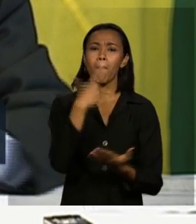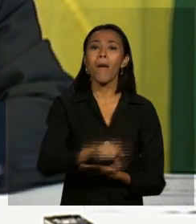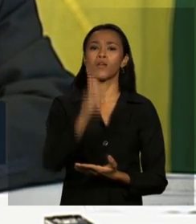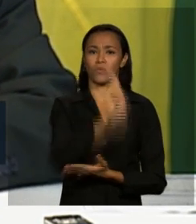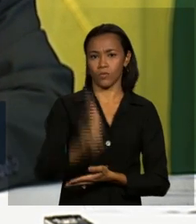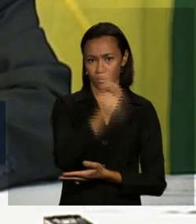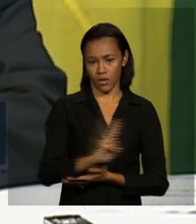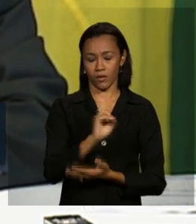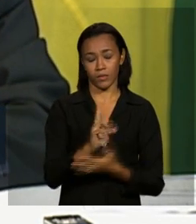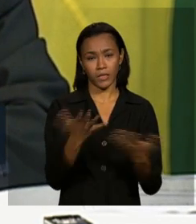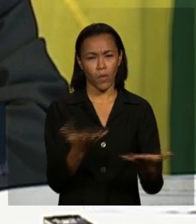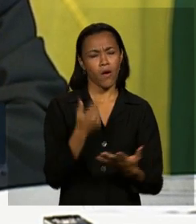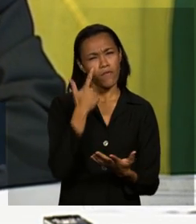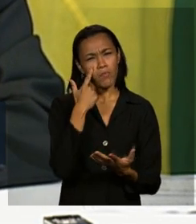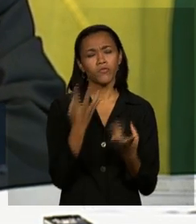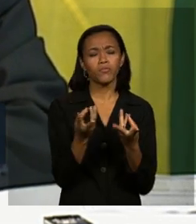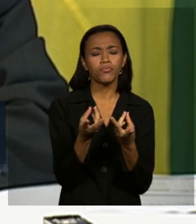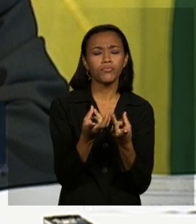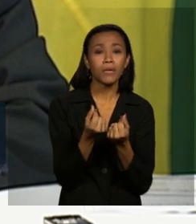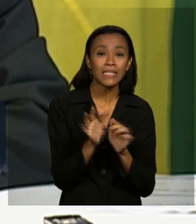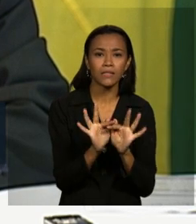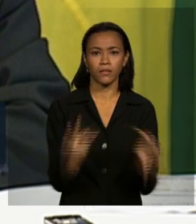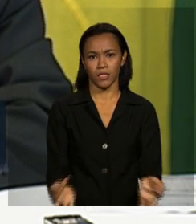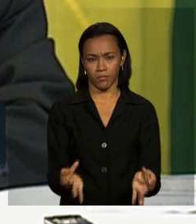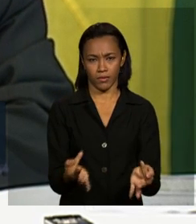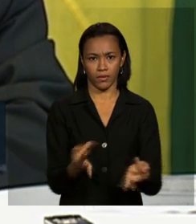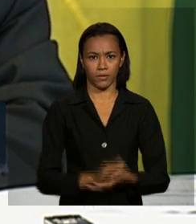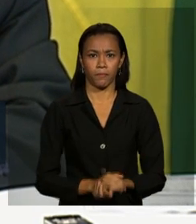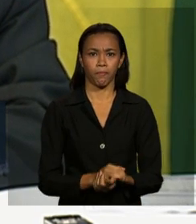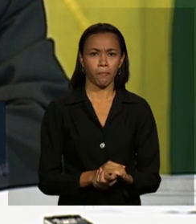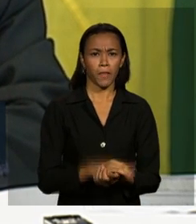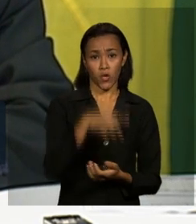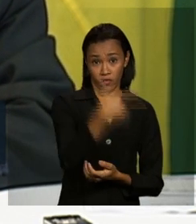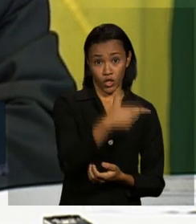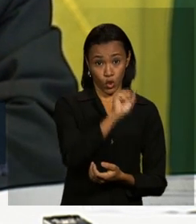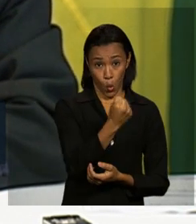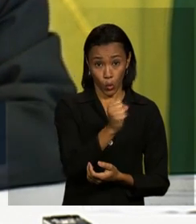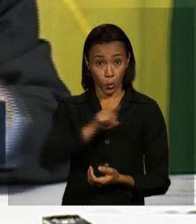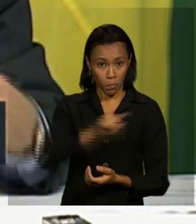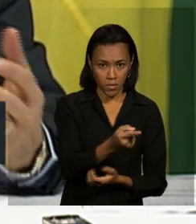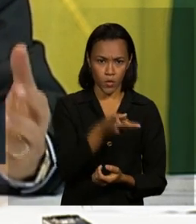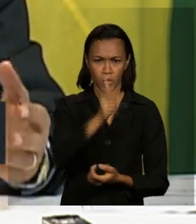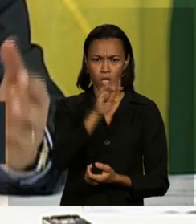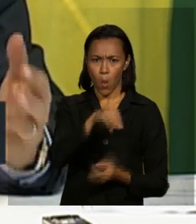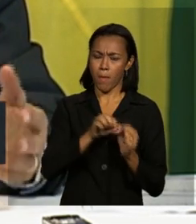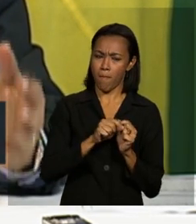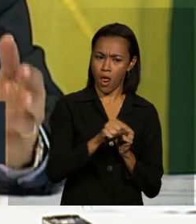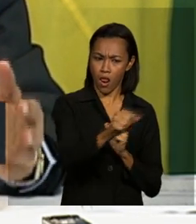utilizados Vamos fazer uma conta simples agregar a esses 28.000 km